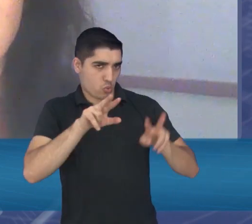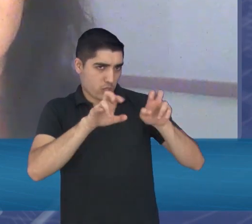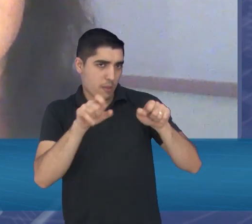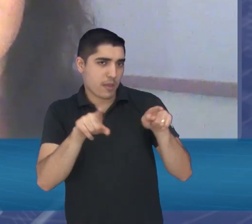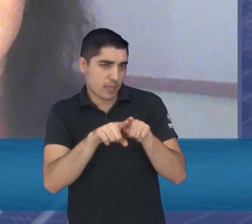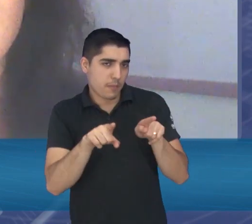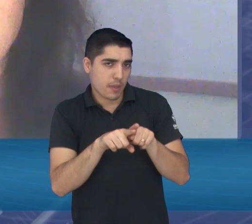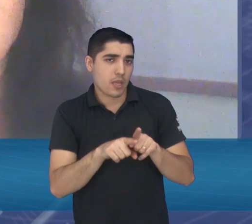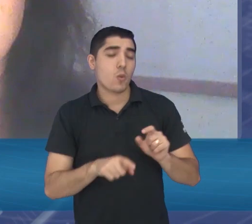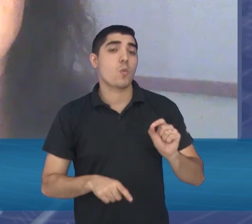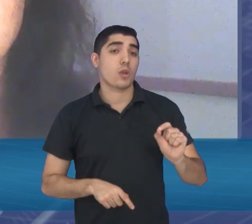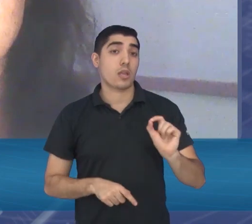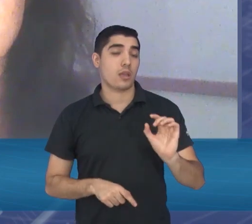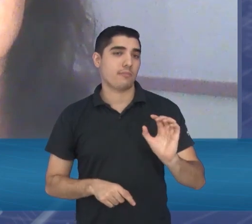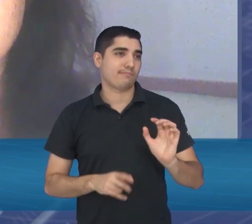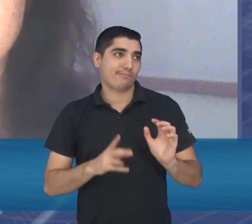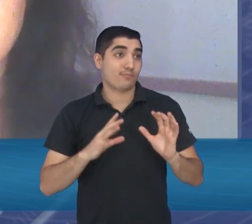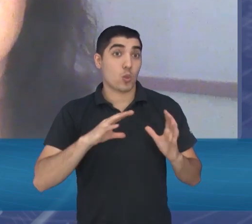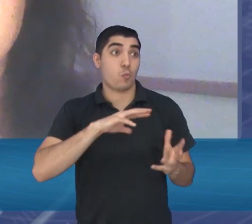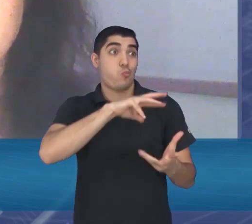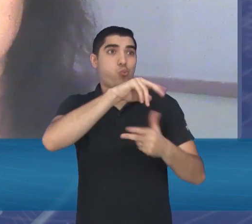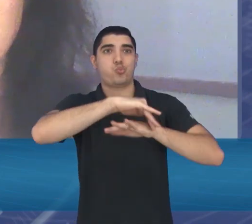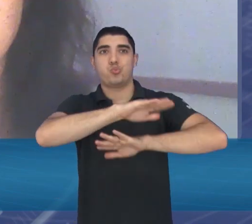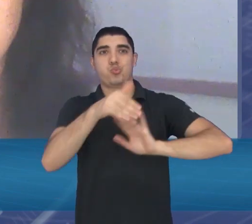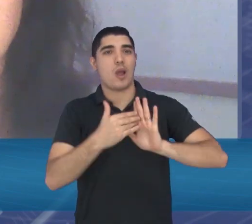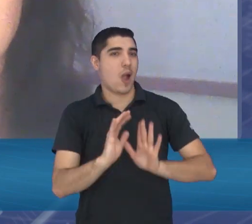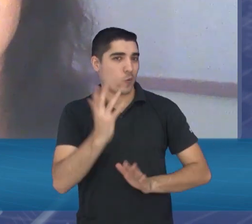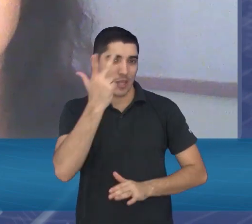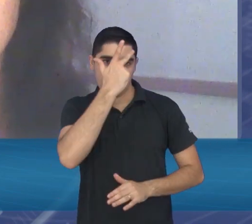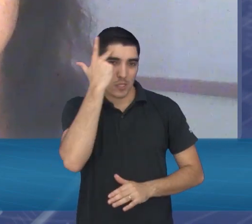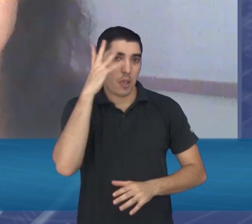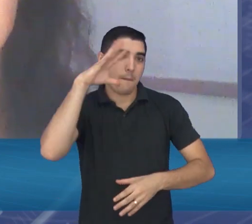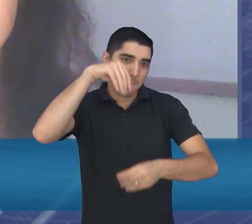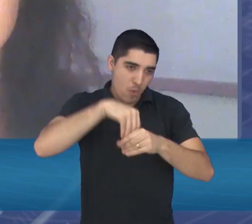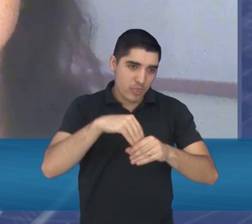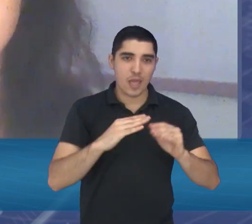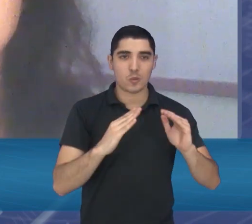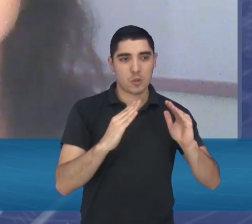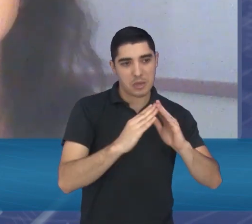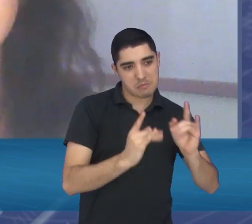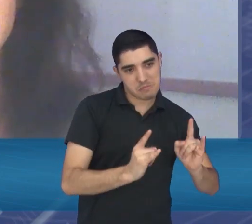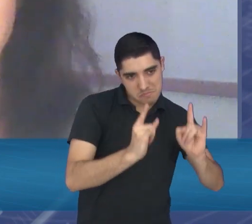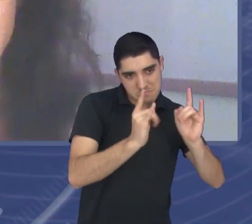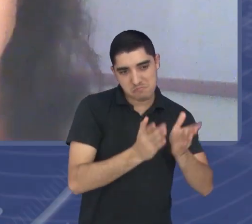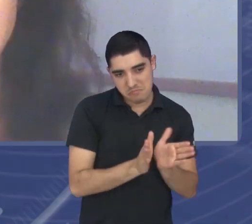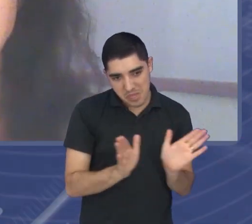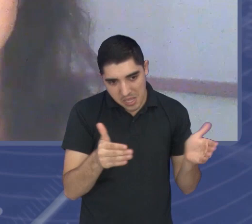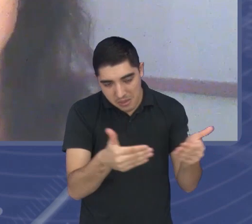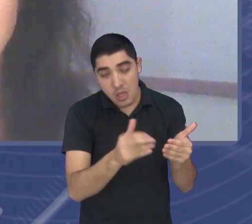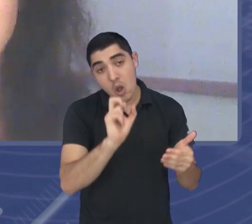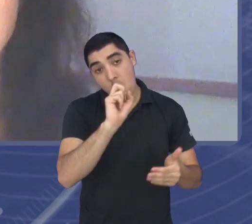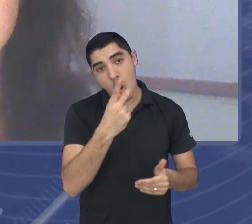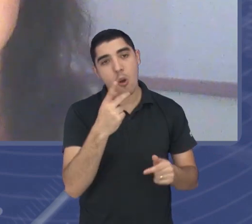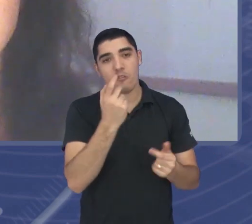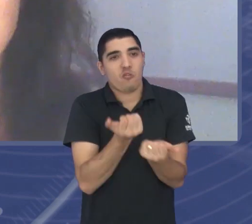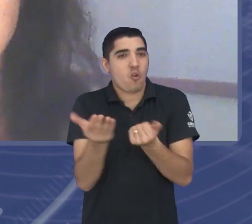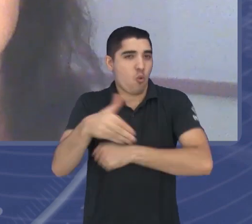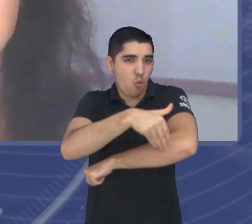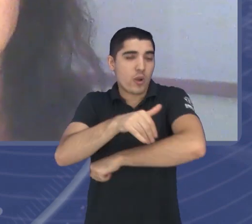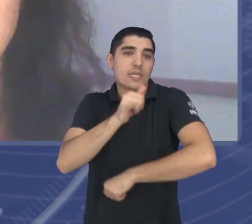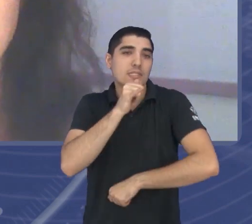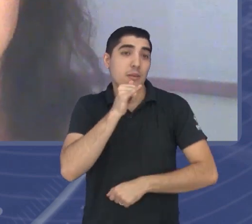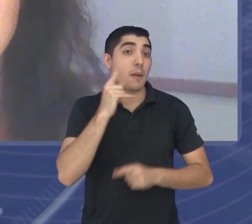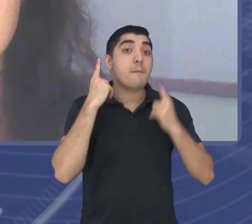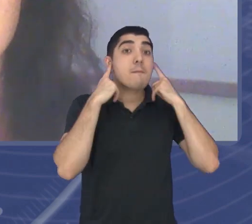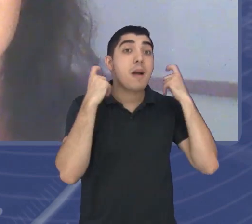que é universal, tanto para quem mora em condomínio, quem não mora, é a questão do barulho, né? Tivemos aí fim de ano, muitas